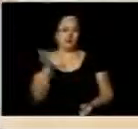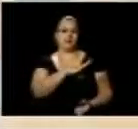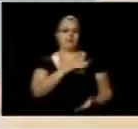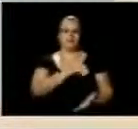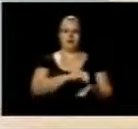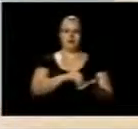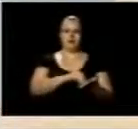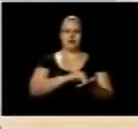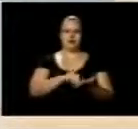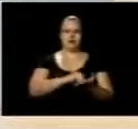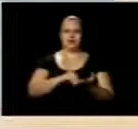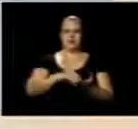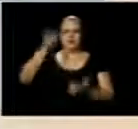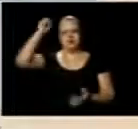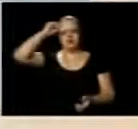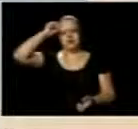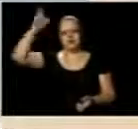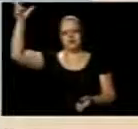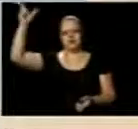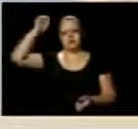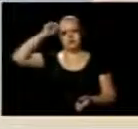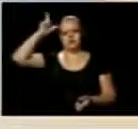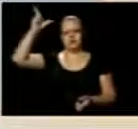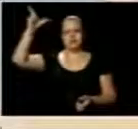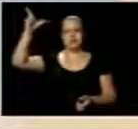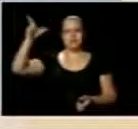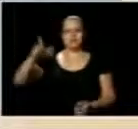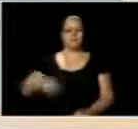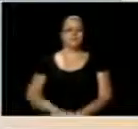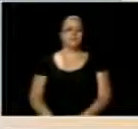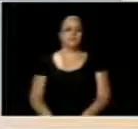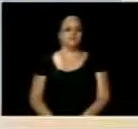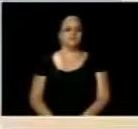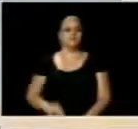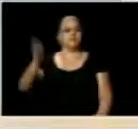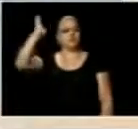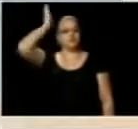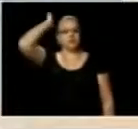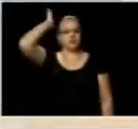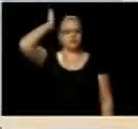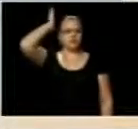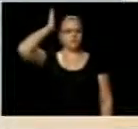secretária de Cultura e Turismo do município de Taubaté.